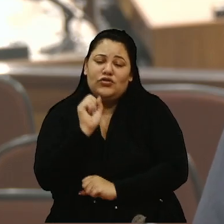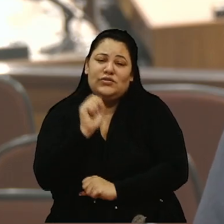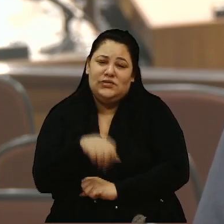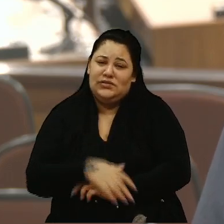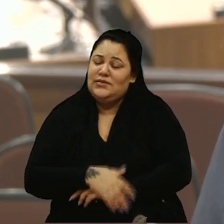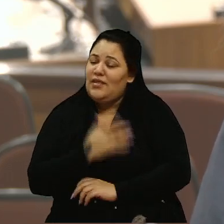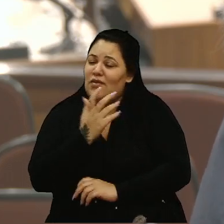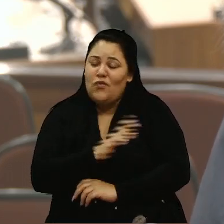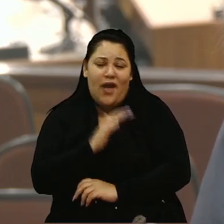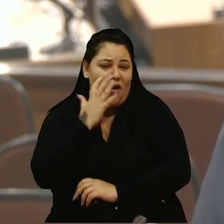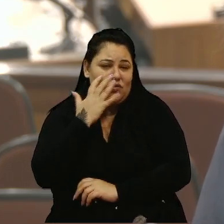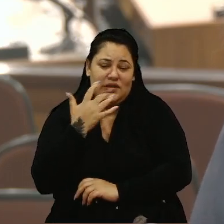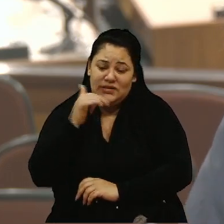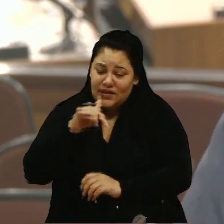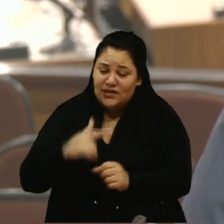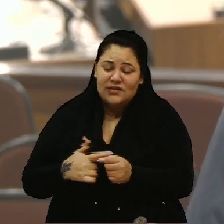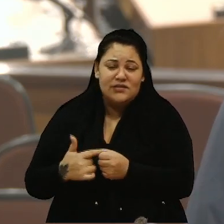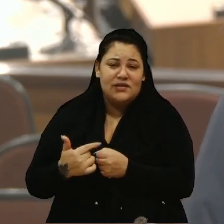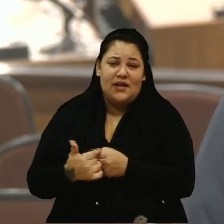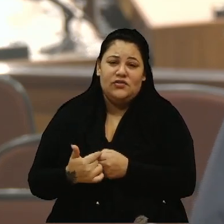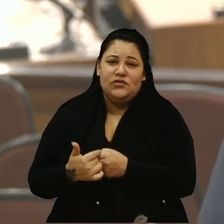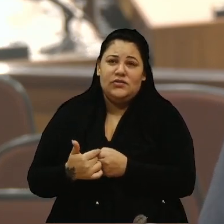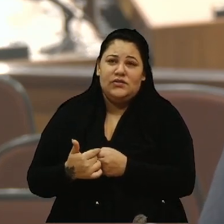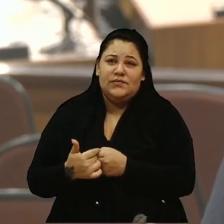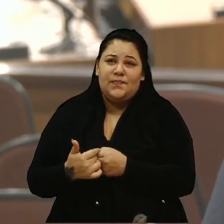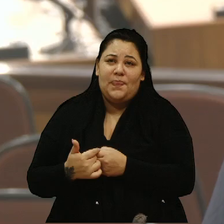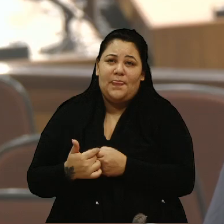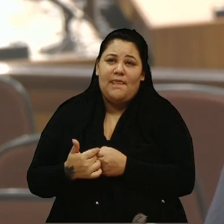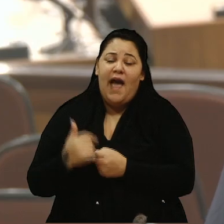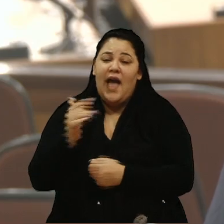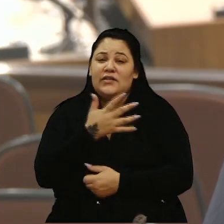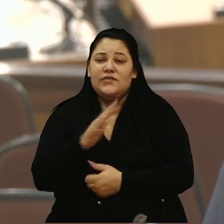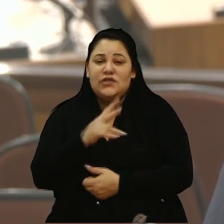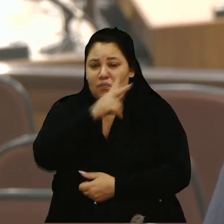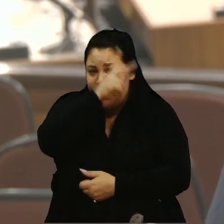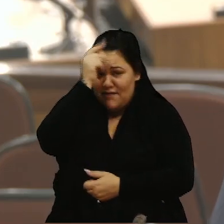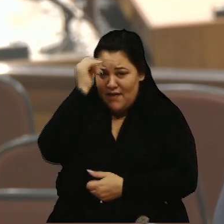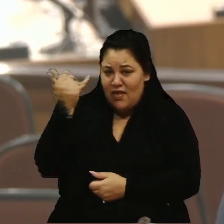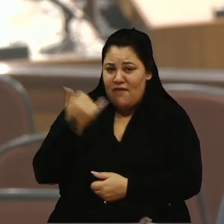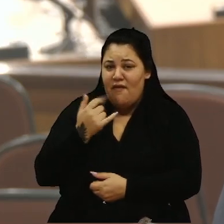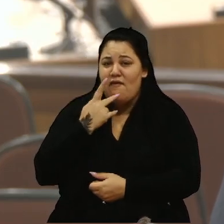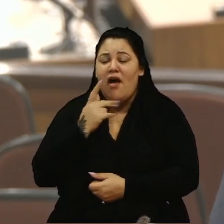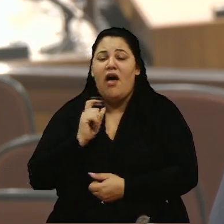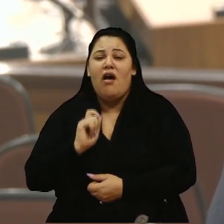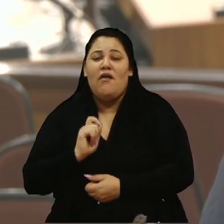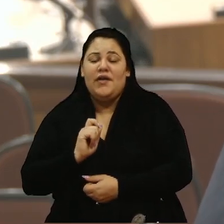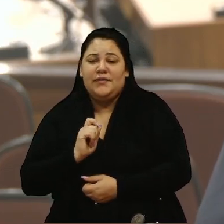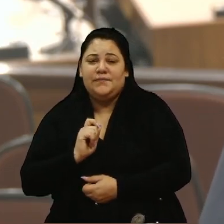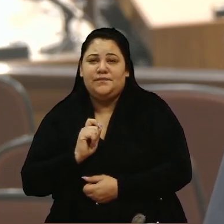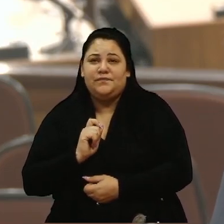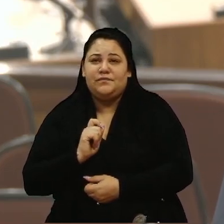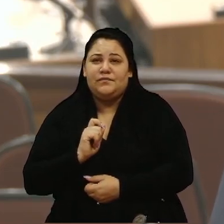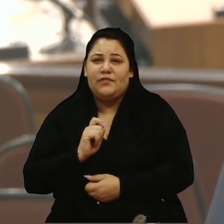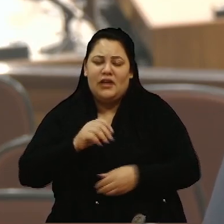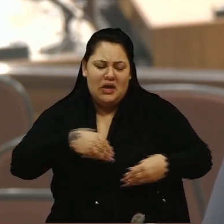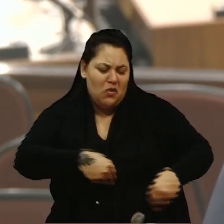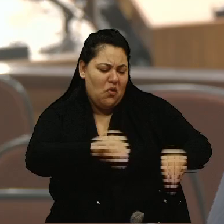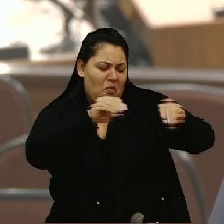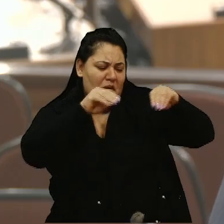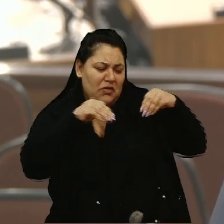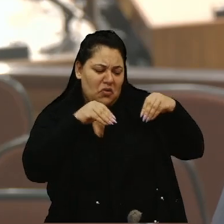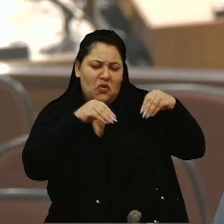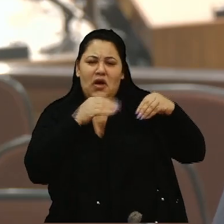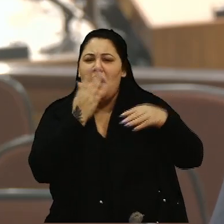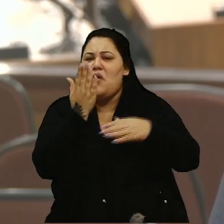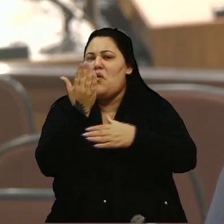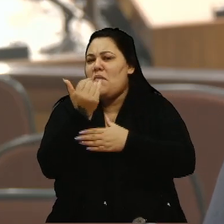que isso aconteça na nossa cidade. Aí muitas vezes o prefeito nos coloca que é o cobertor, o